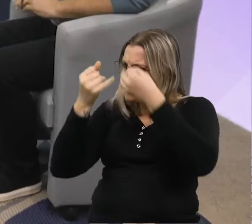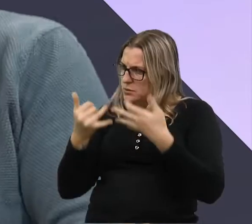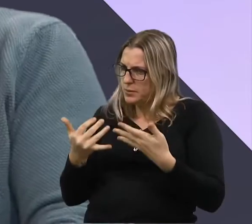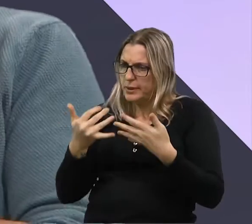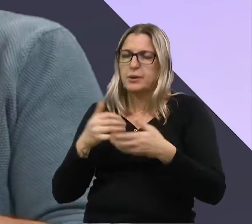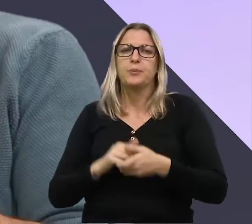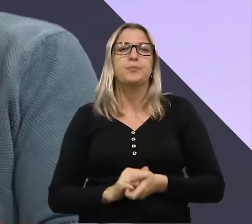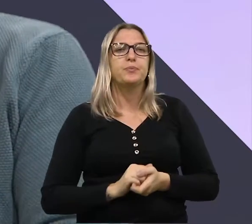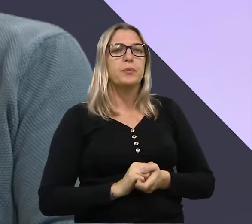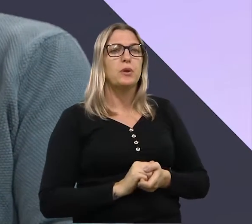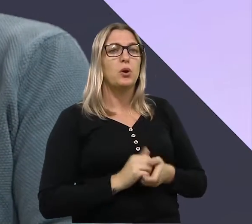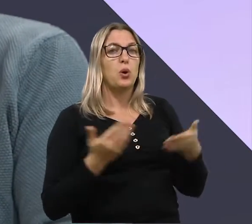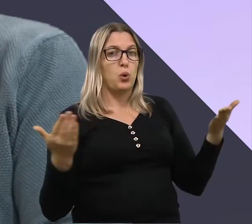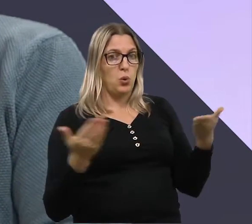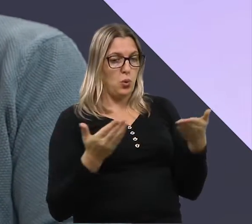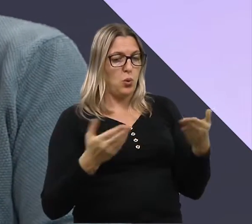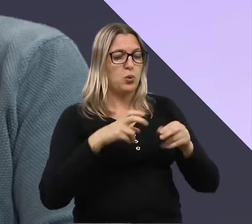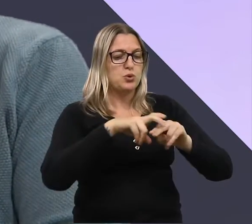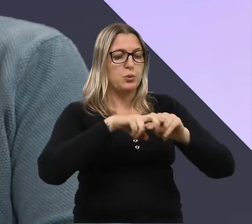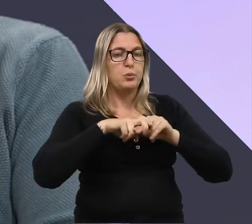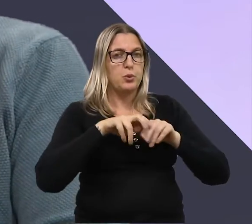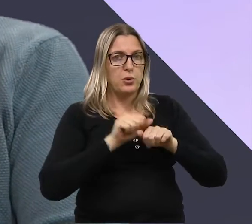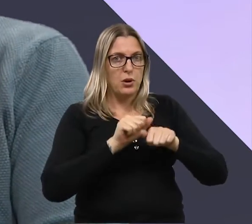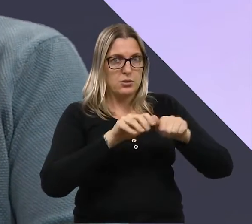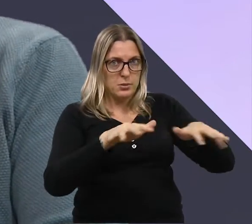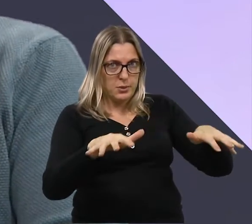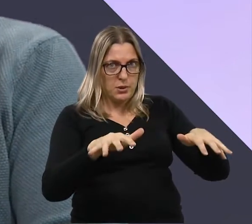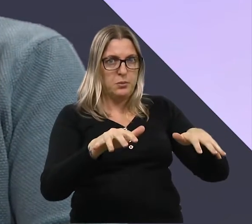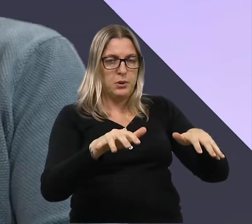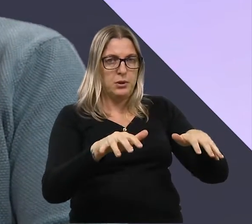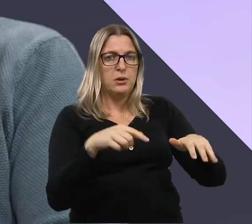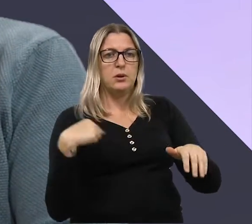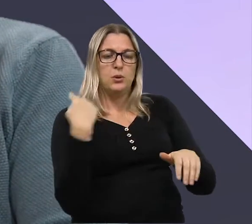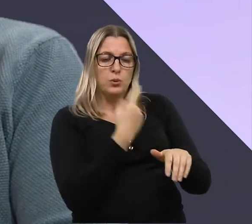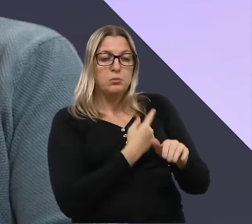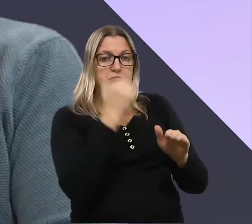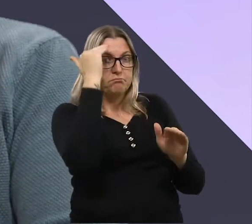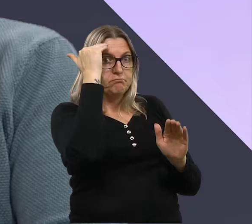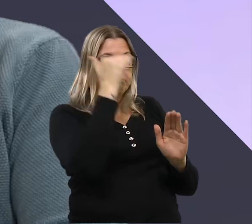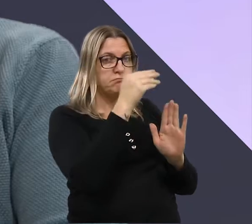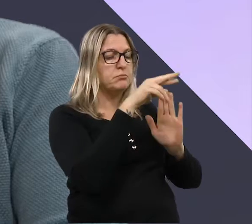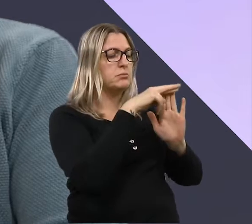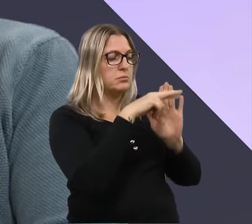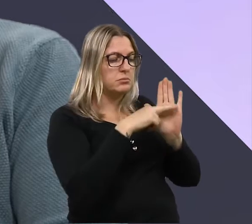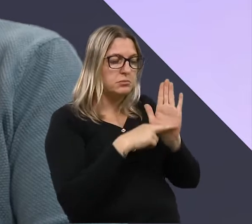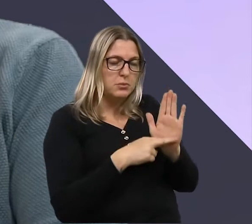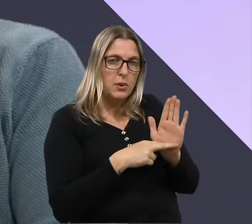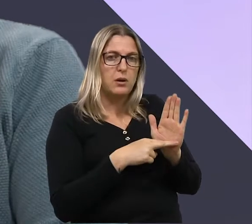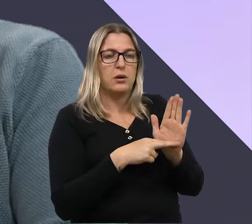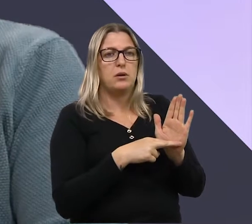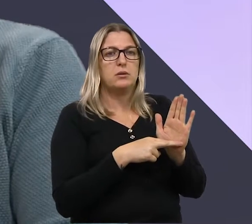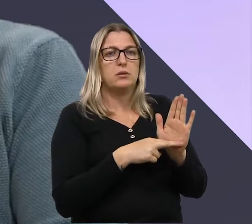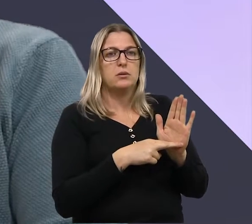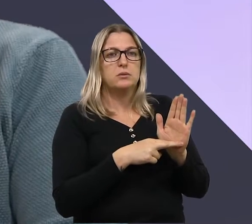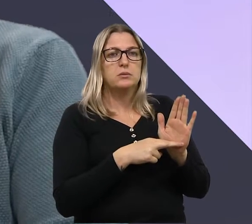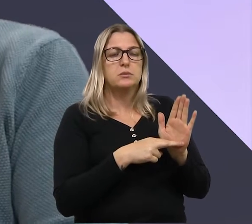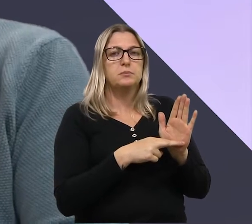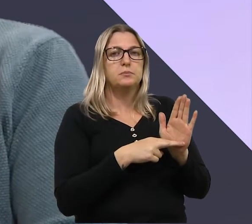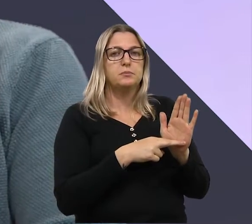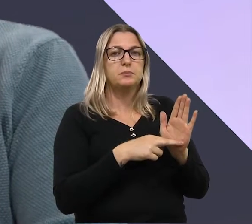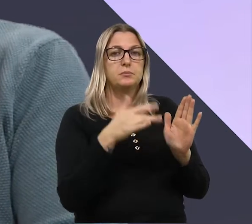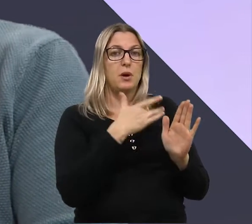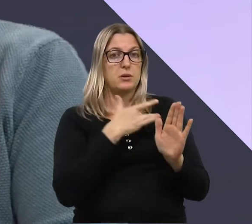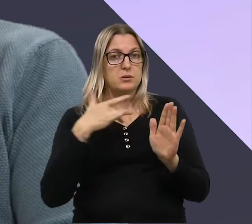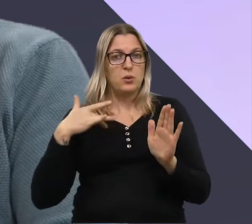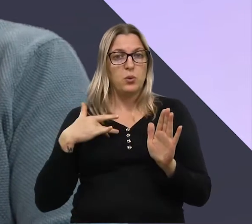gente que os hoje devido a pandemia nós tamos seguindo todos os protocolos lá também orientados pela